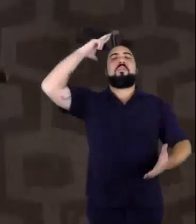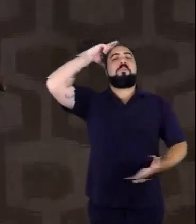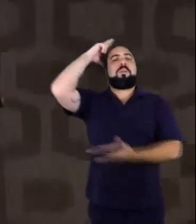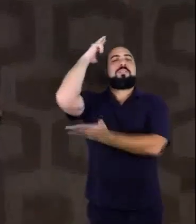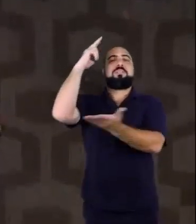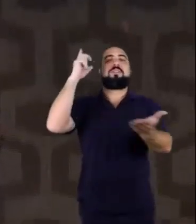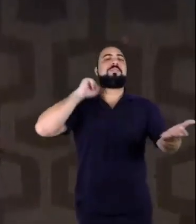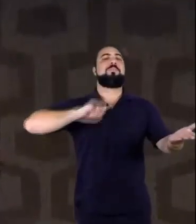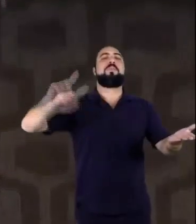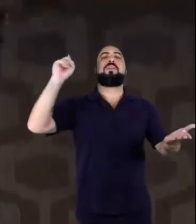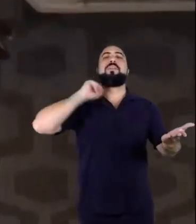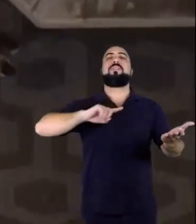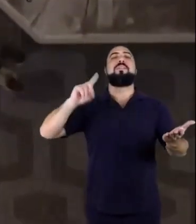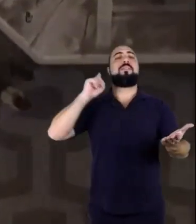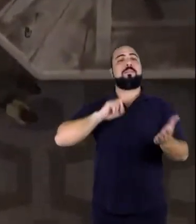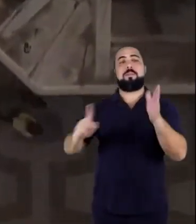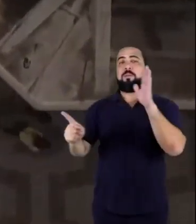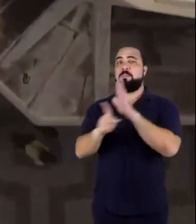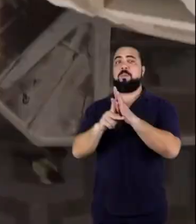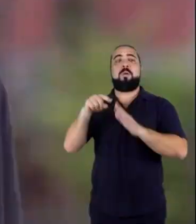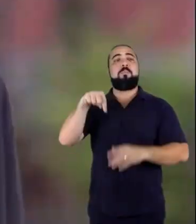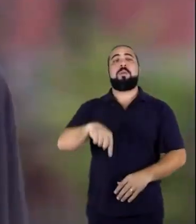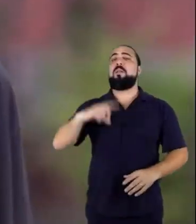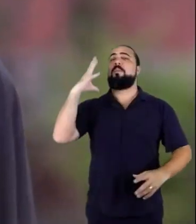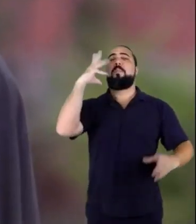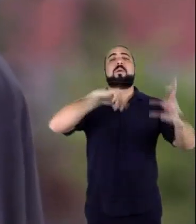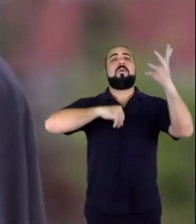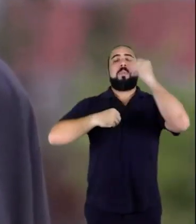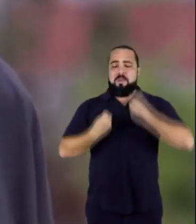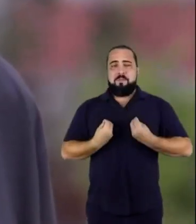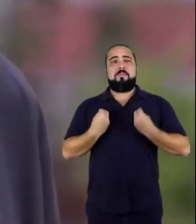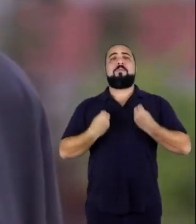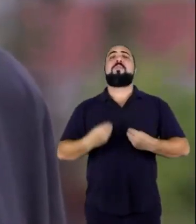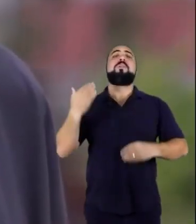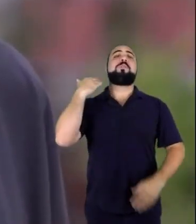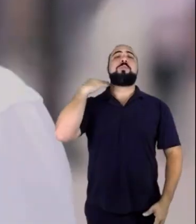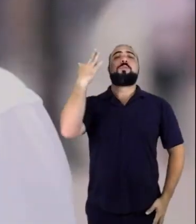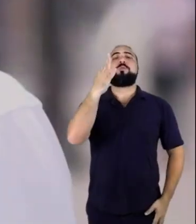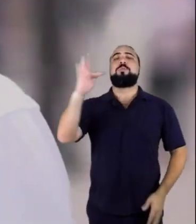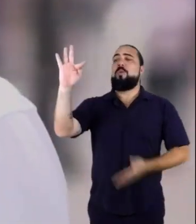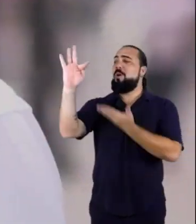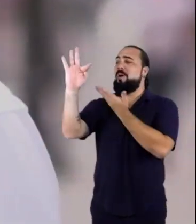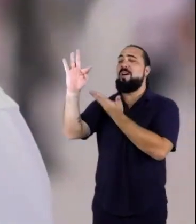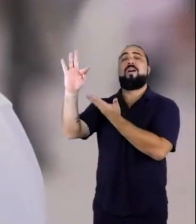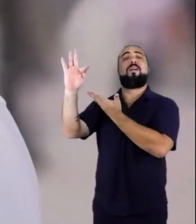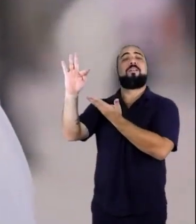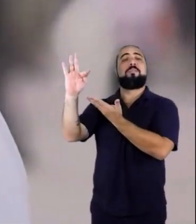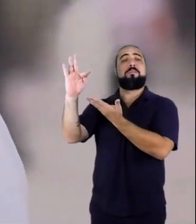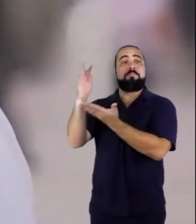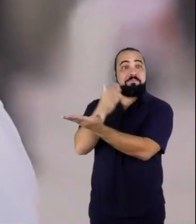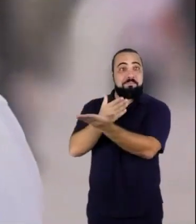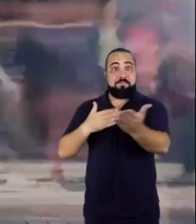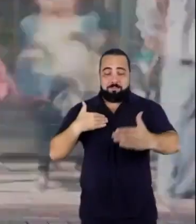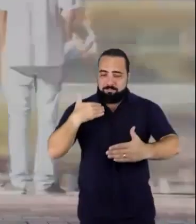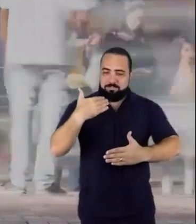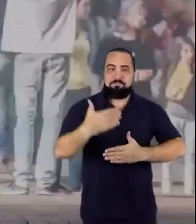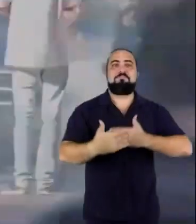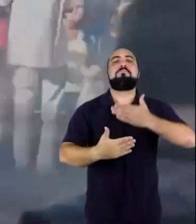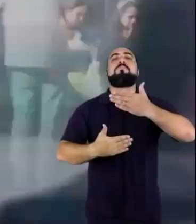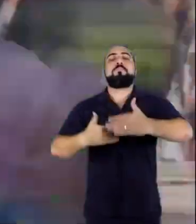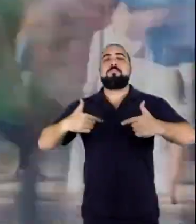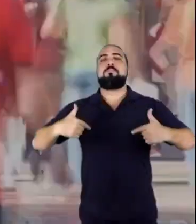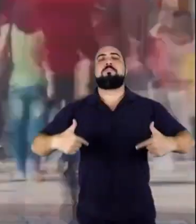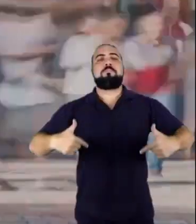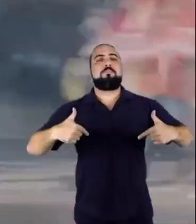viva princesa divinas viva belas de de fora e